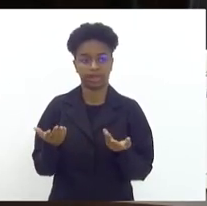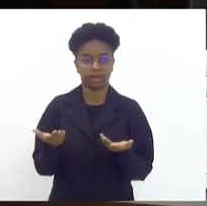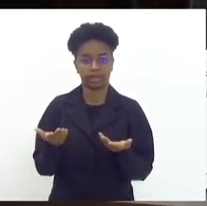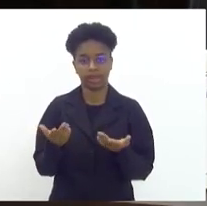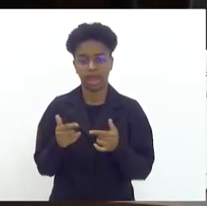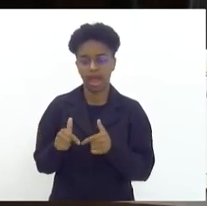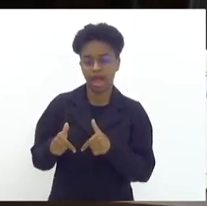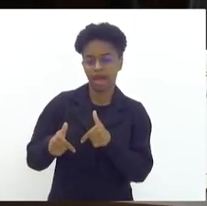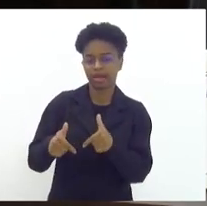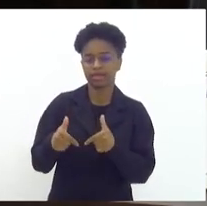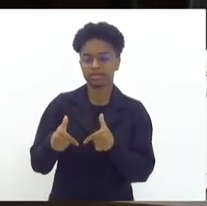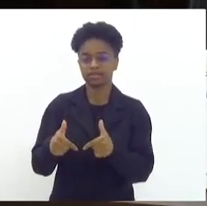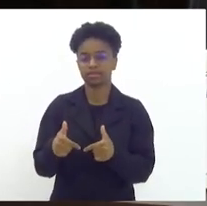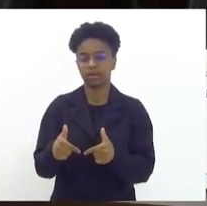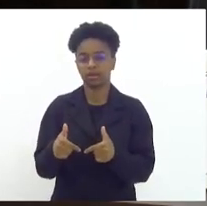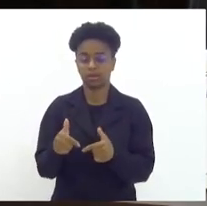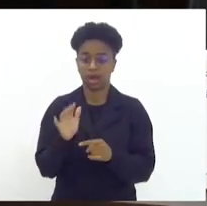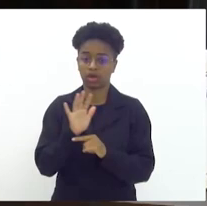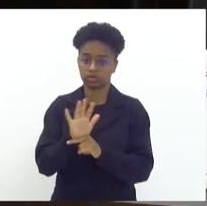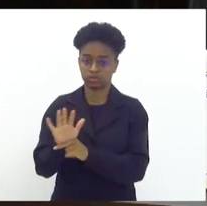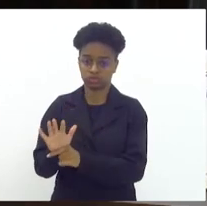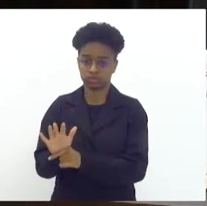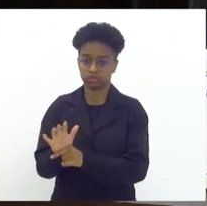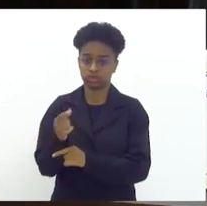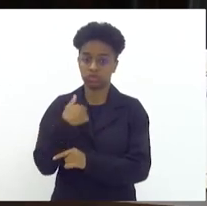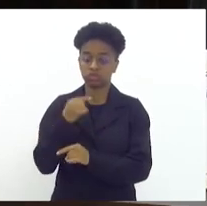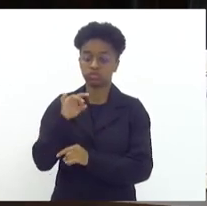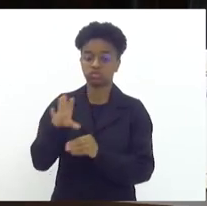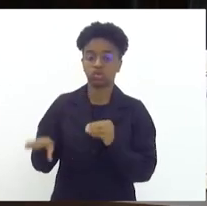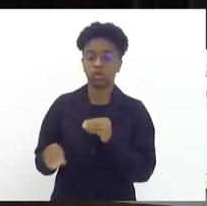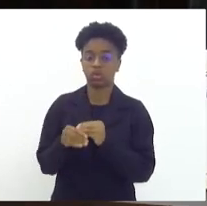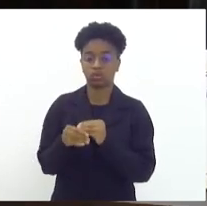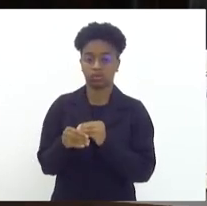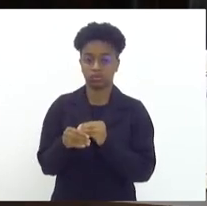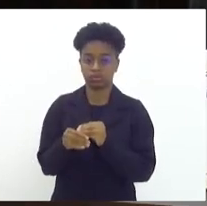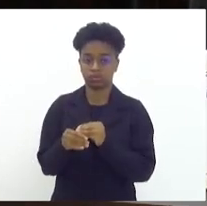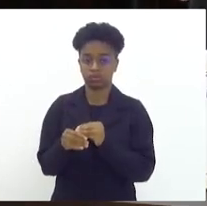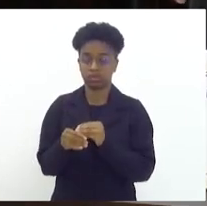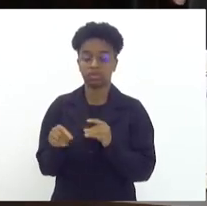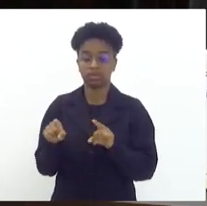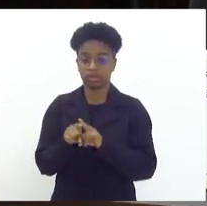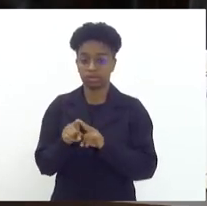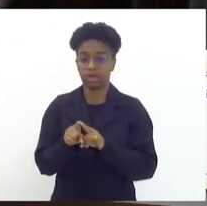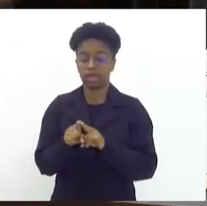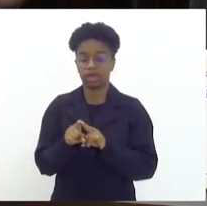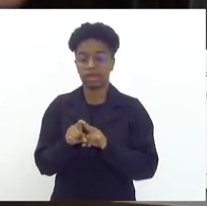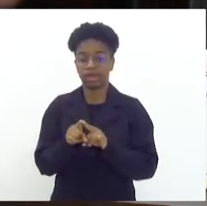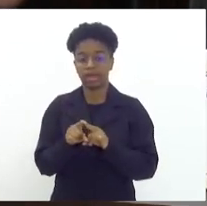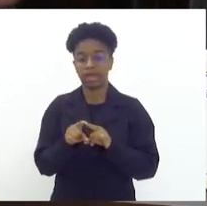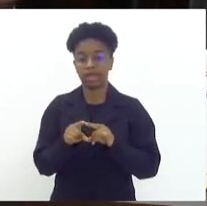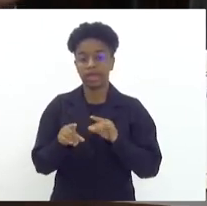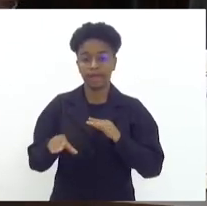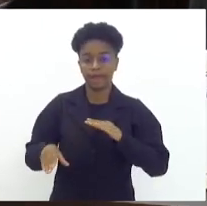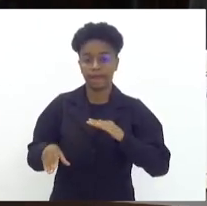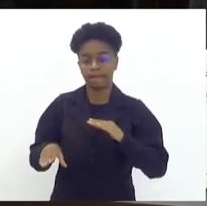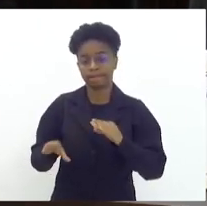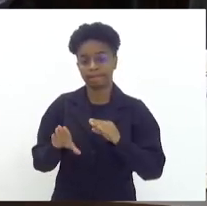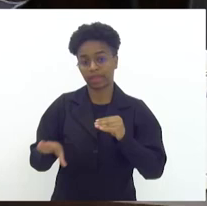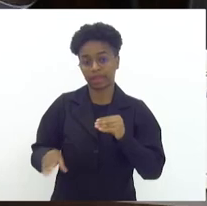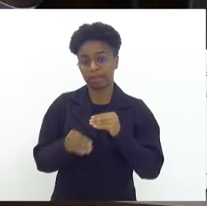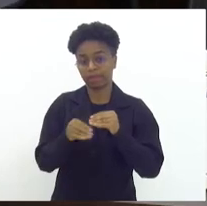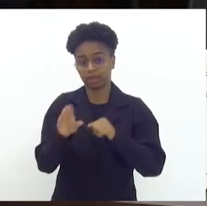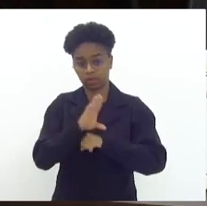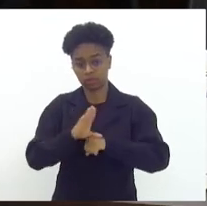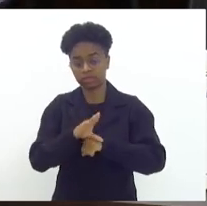ações elas acabam ajudando só para complementar na própria emenda constitucional tem um artigo que